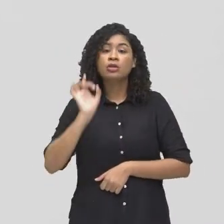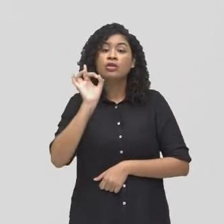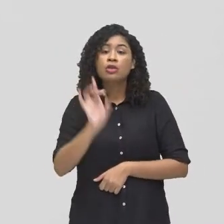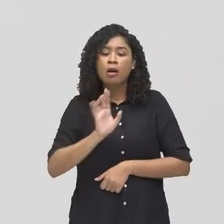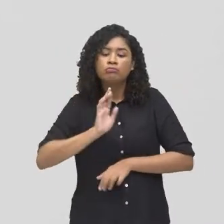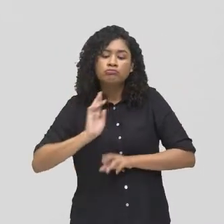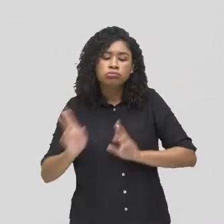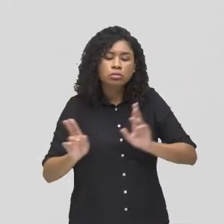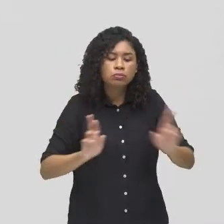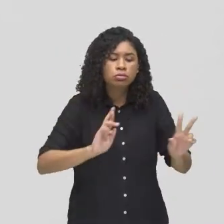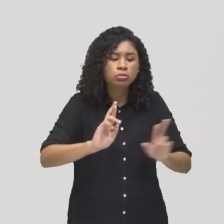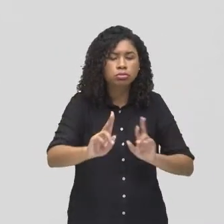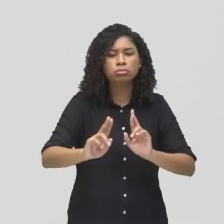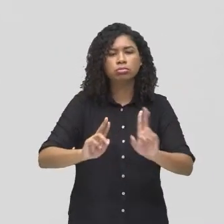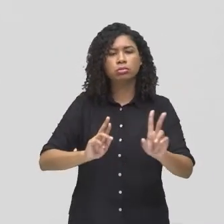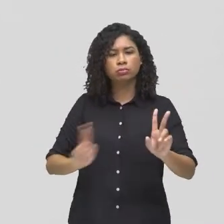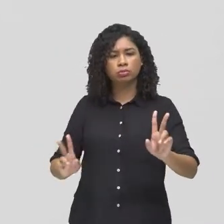E de